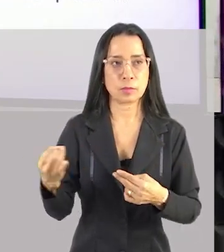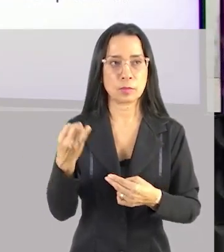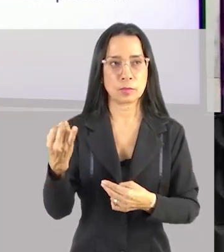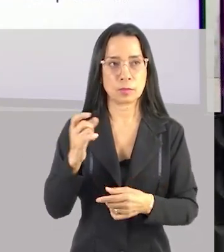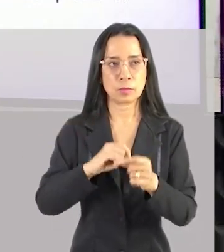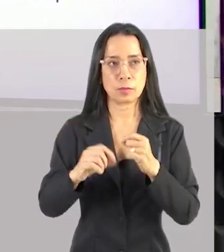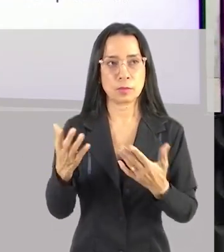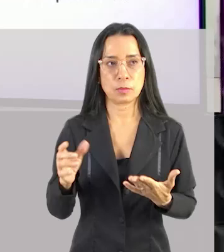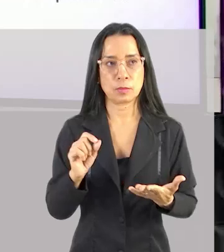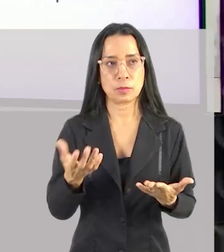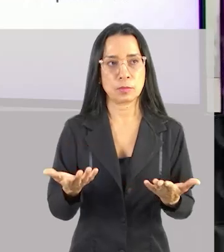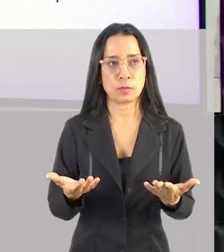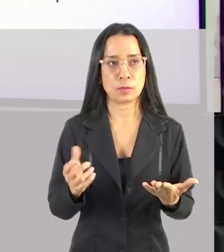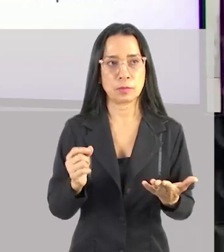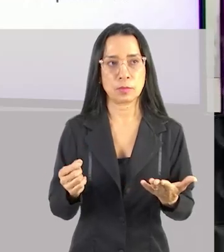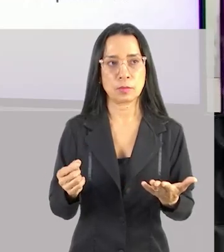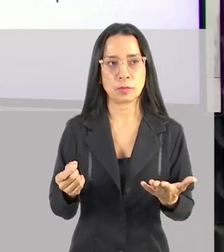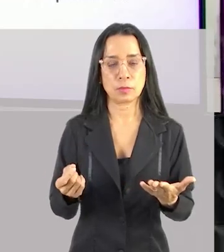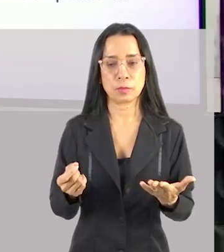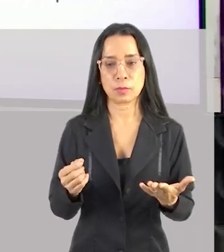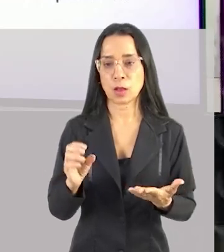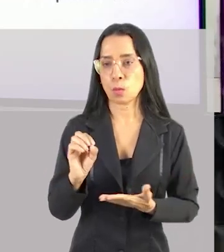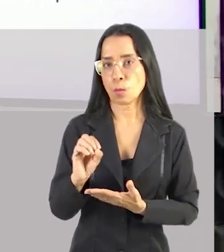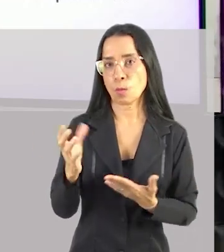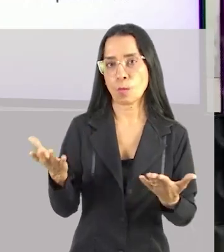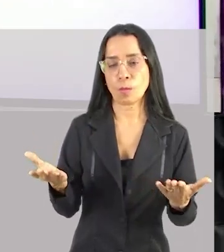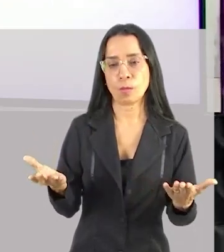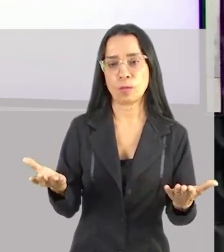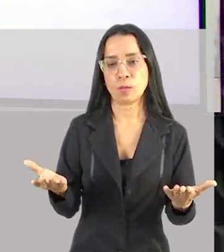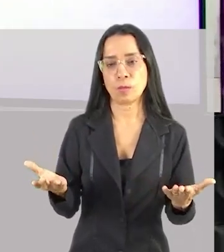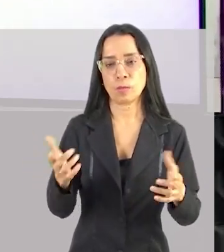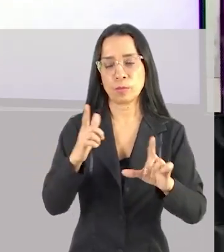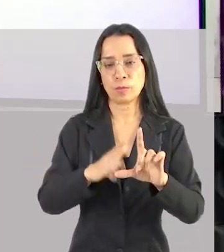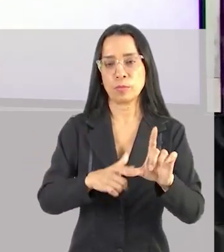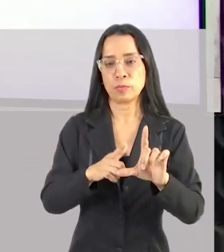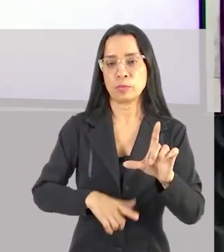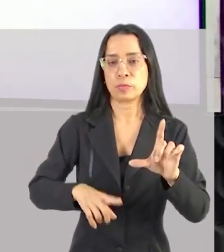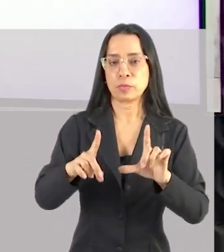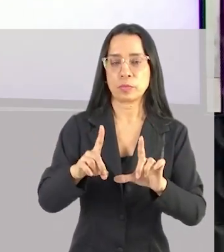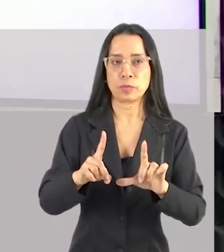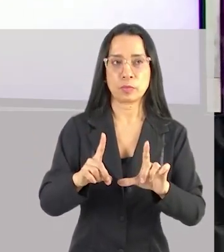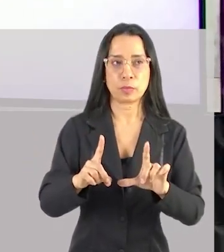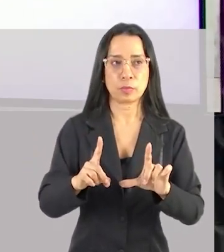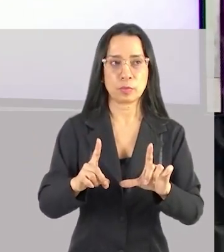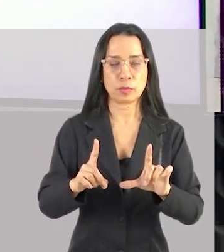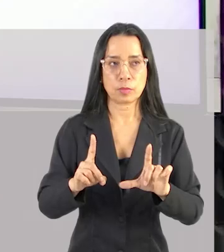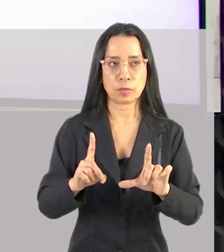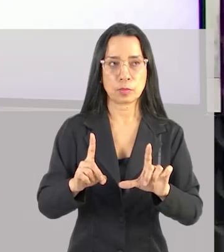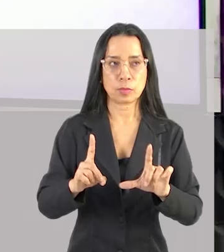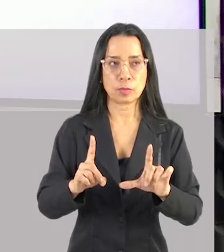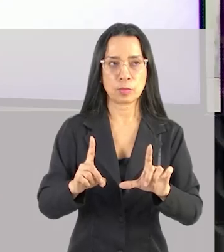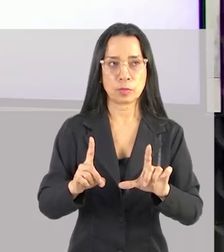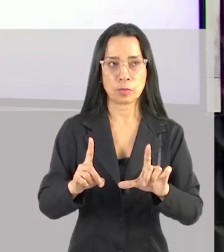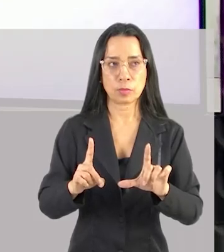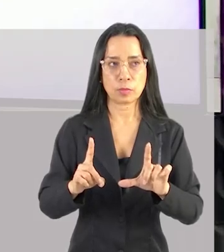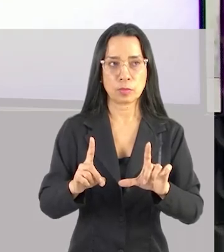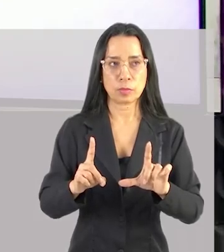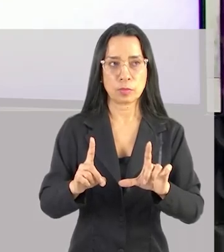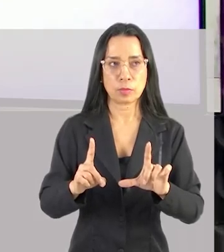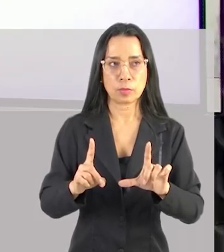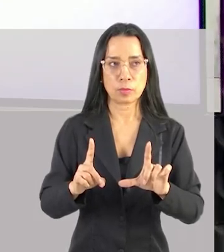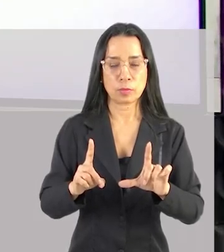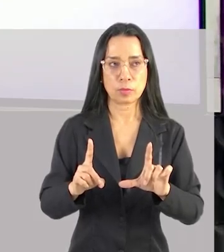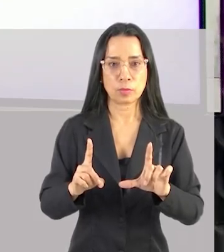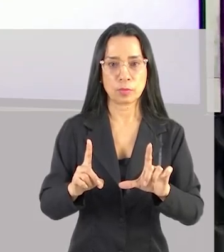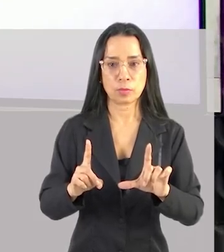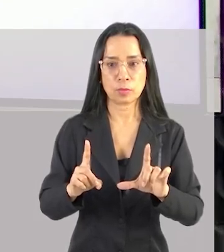importantes? Então, fica muito vago. Letra C a gente descarta também. Letra D, técnica que tem como resultado